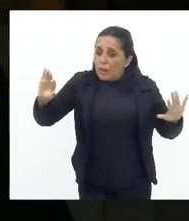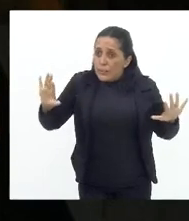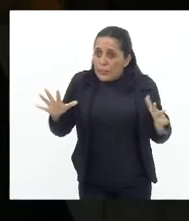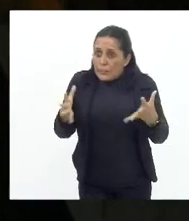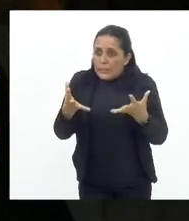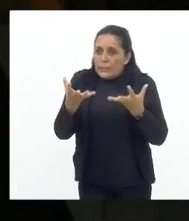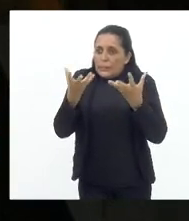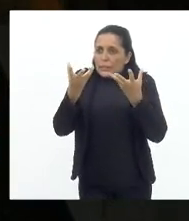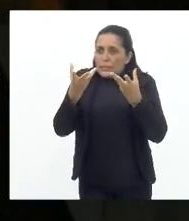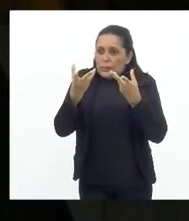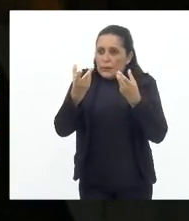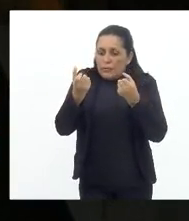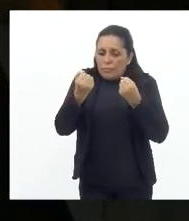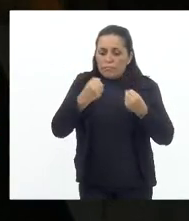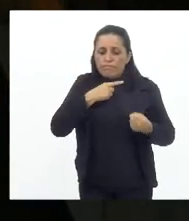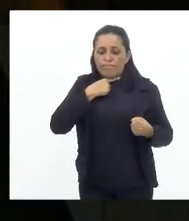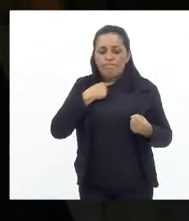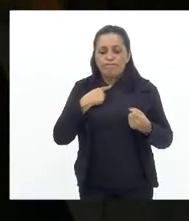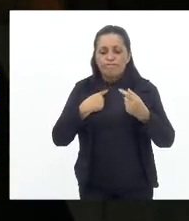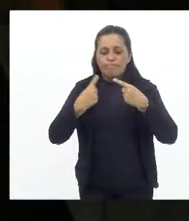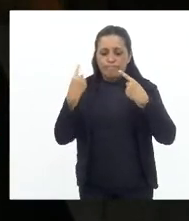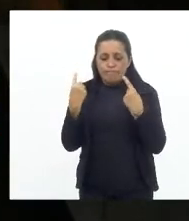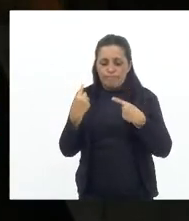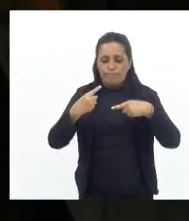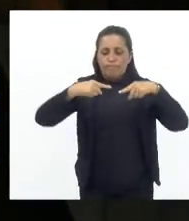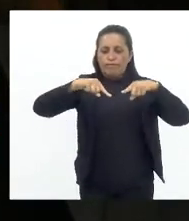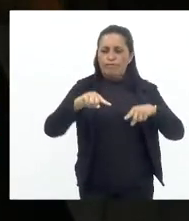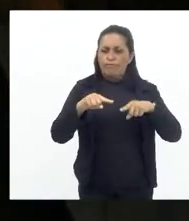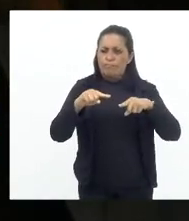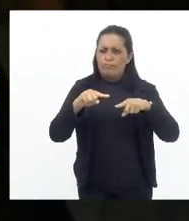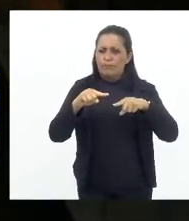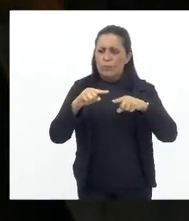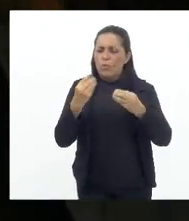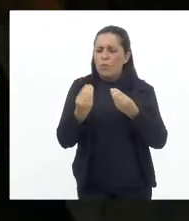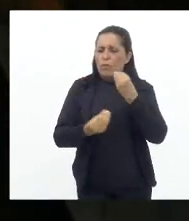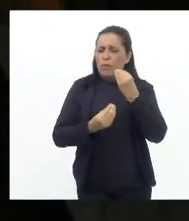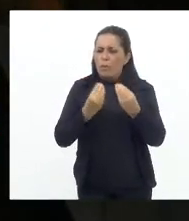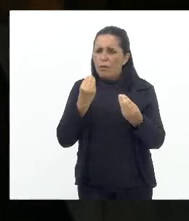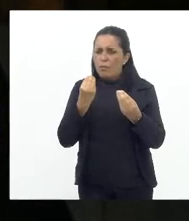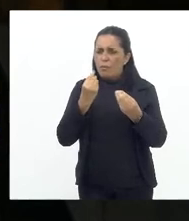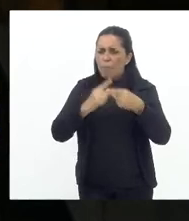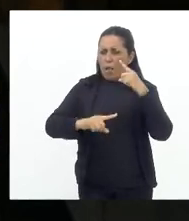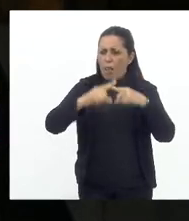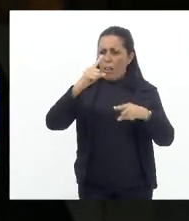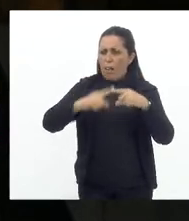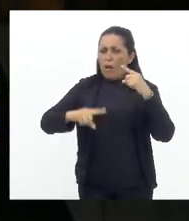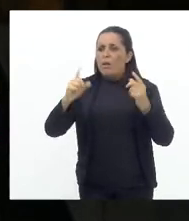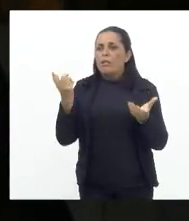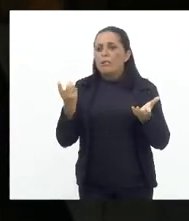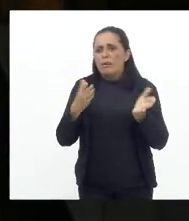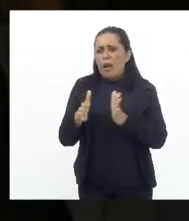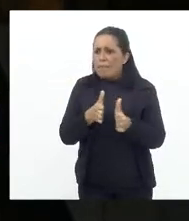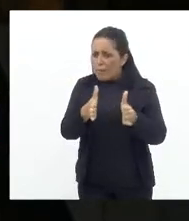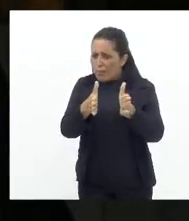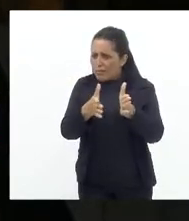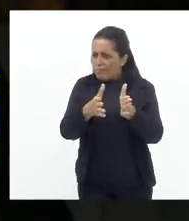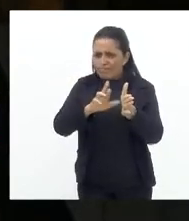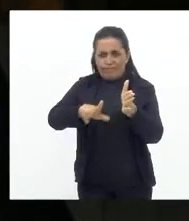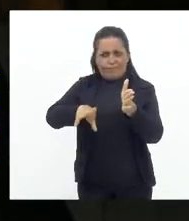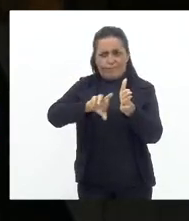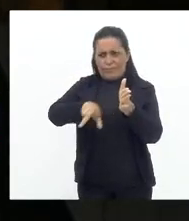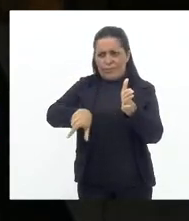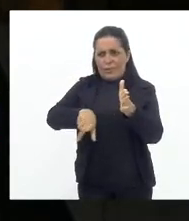O Confronto o belicismo e esse não é o nosso caminho